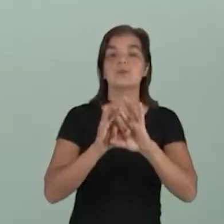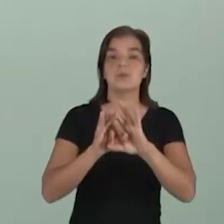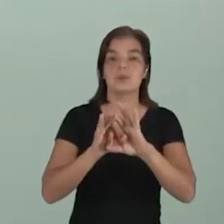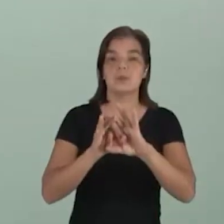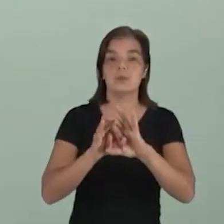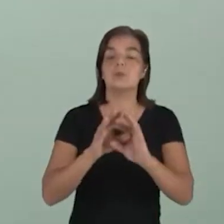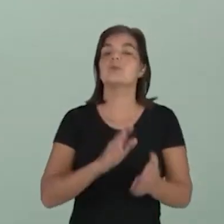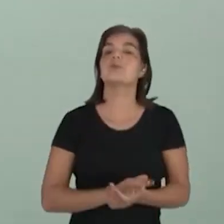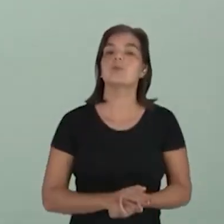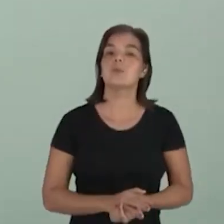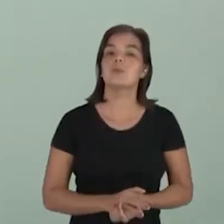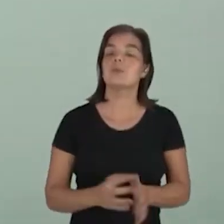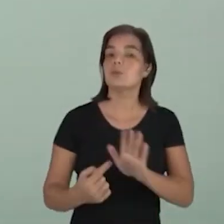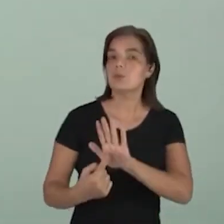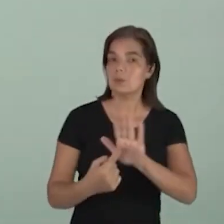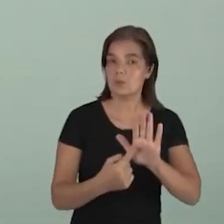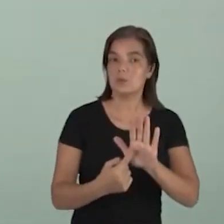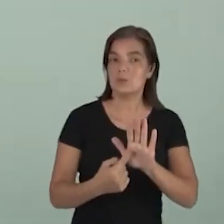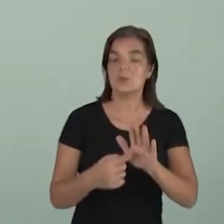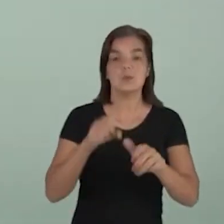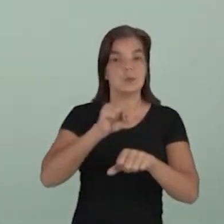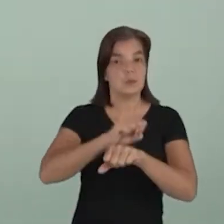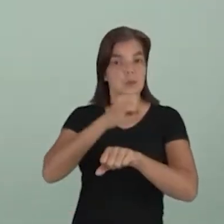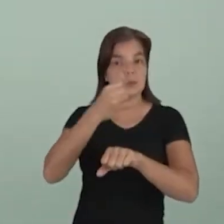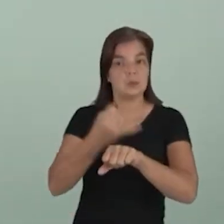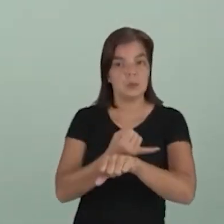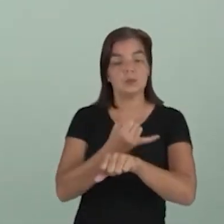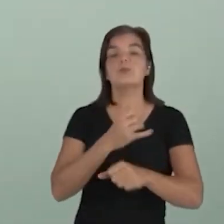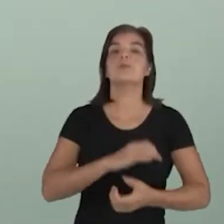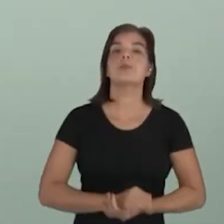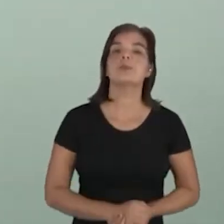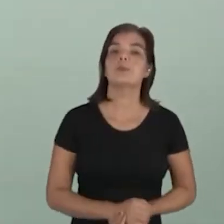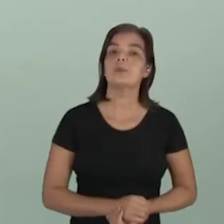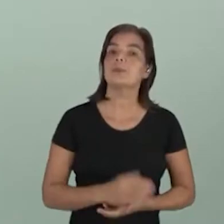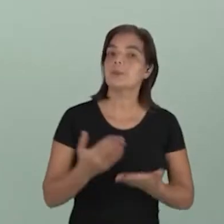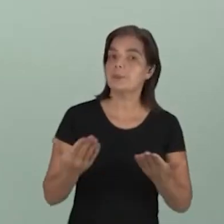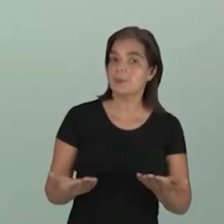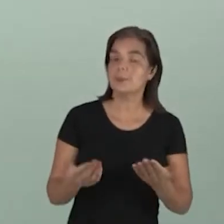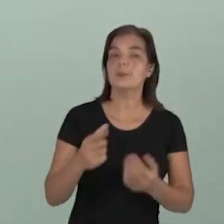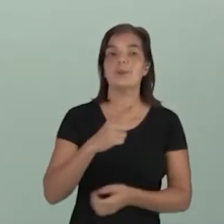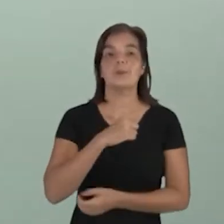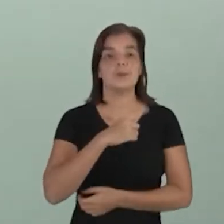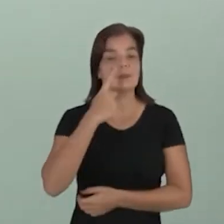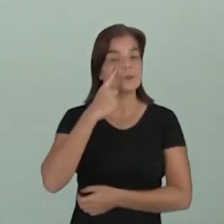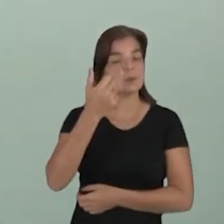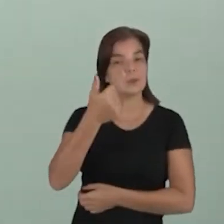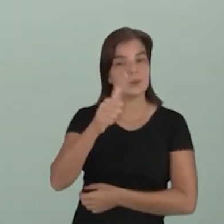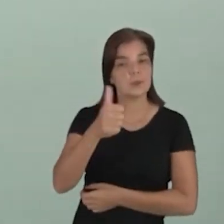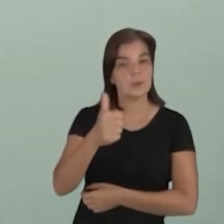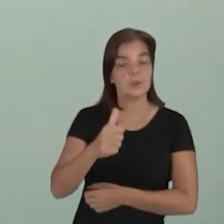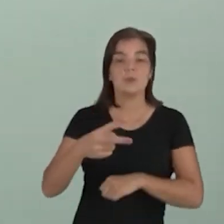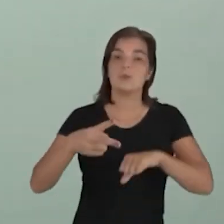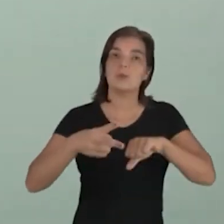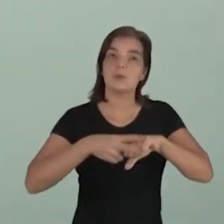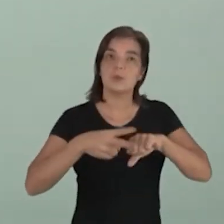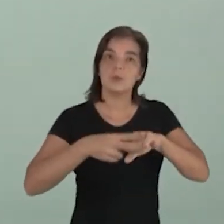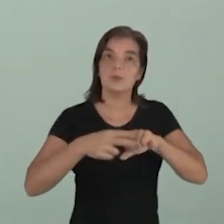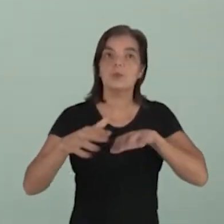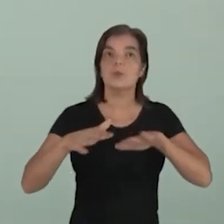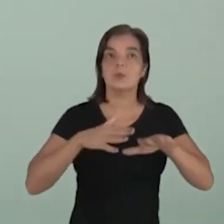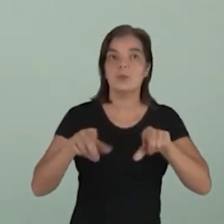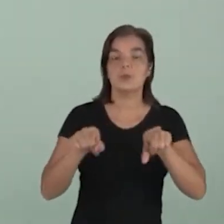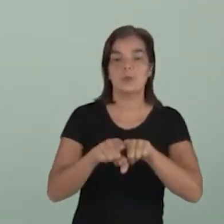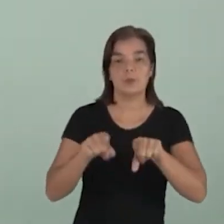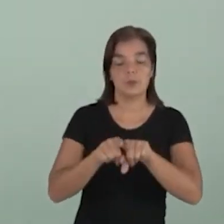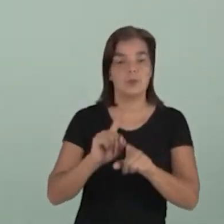verbo exprimir um estado do sujeito. Para isso, a gente tem que analisar os verbos de